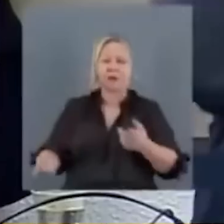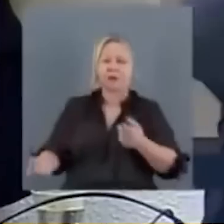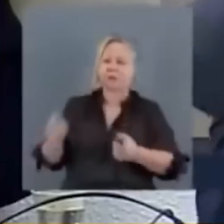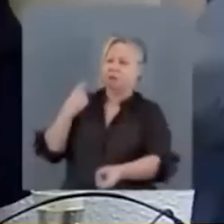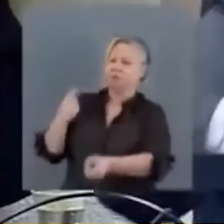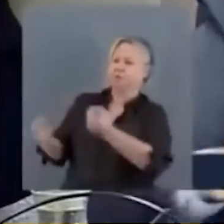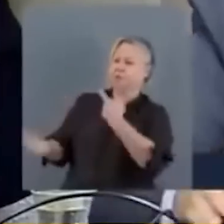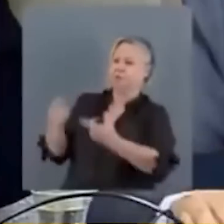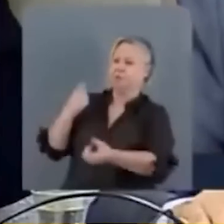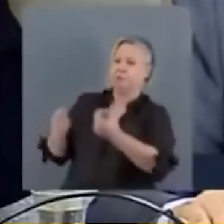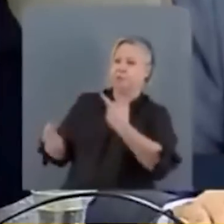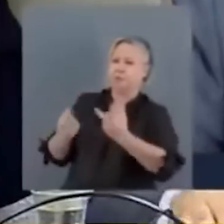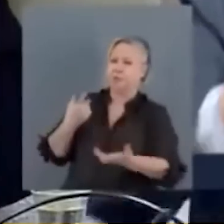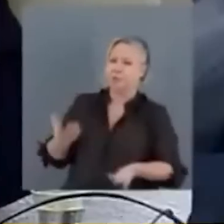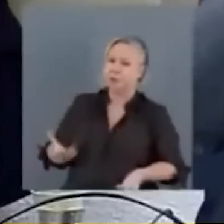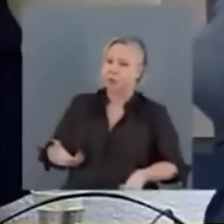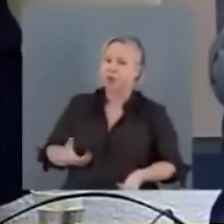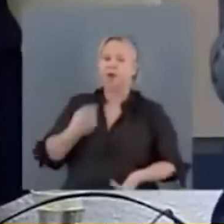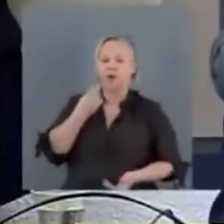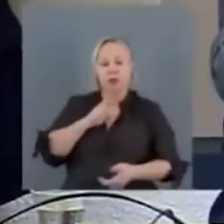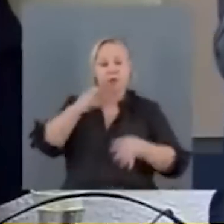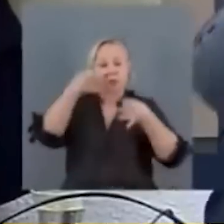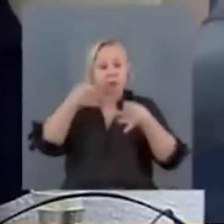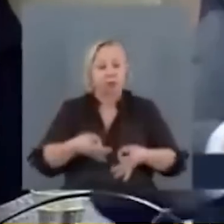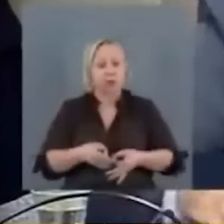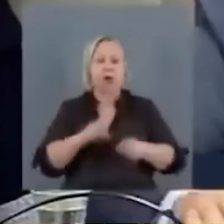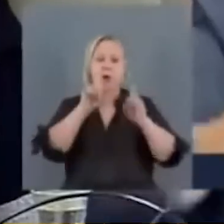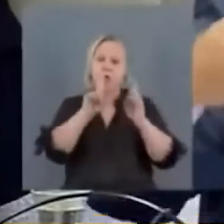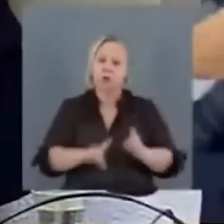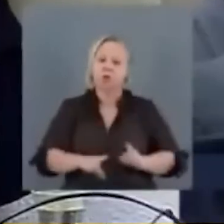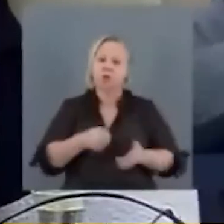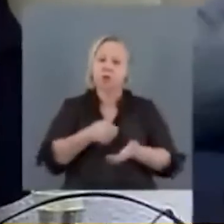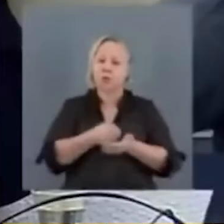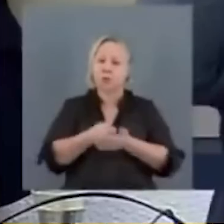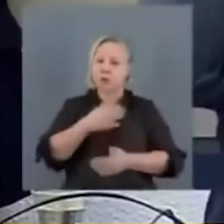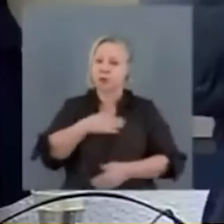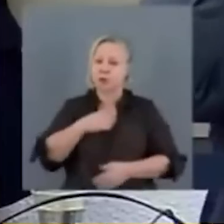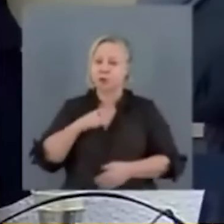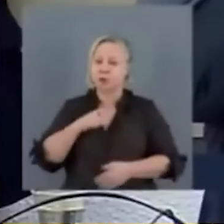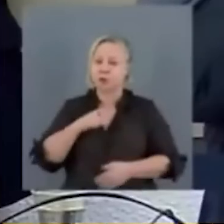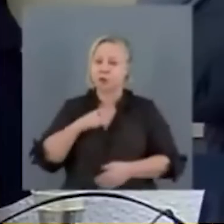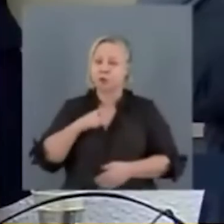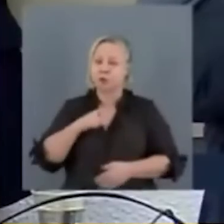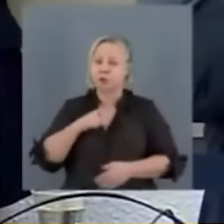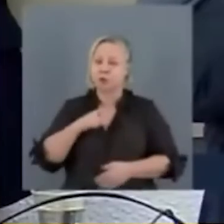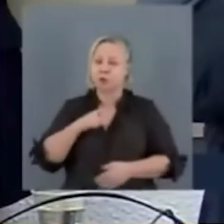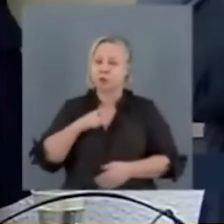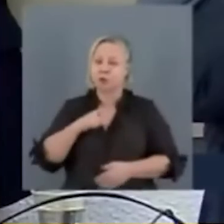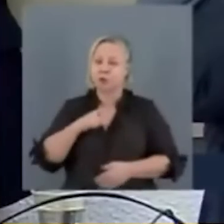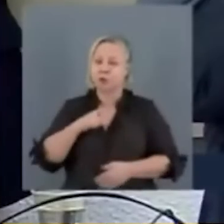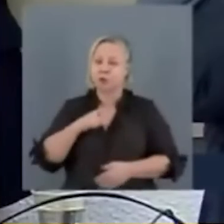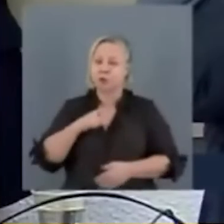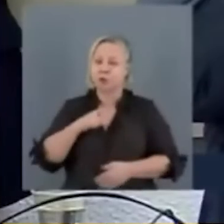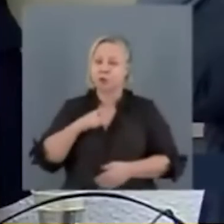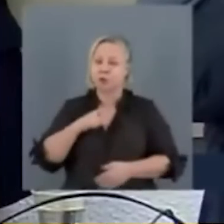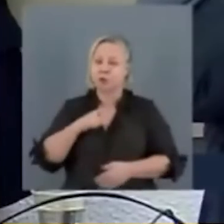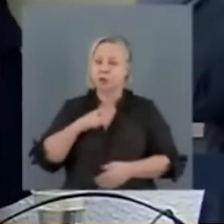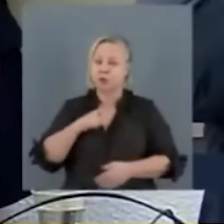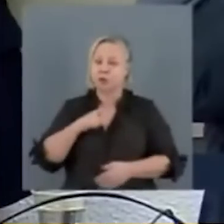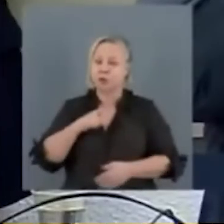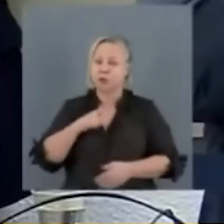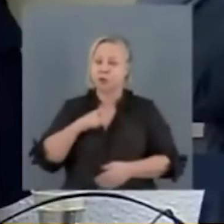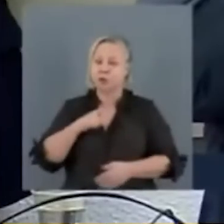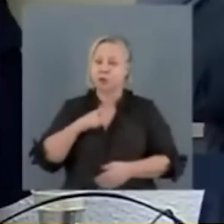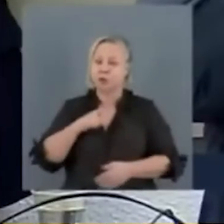decoro parlamentar vai ter a resposta da vida é um direito uma obrigação minha eu tenho família olha só essa coisa